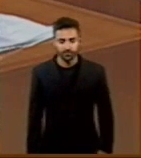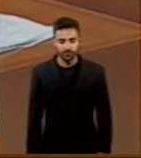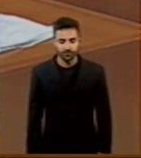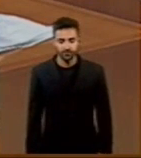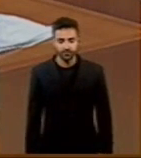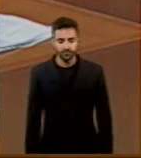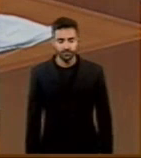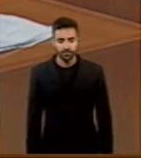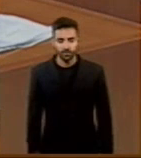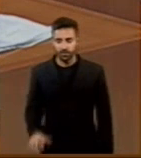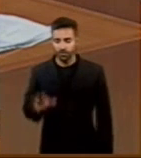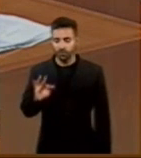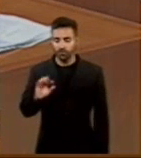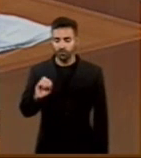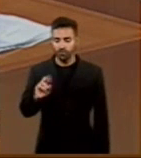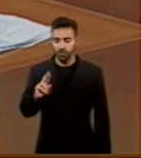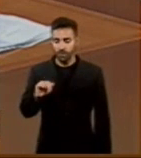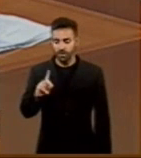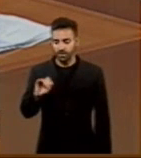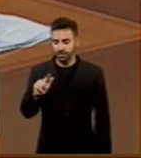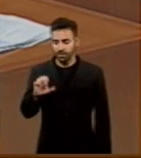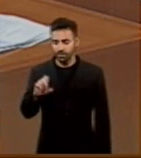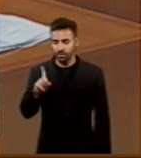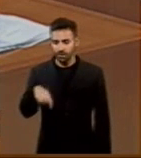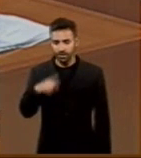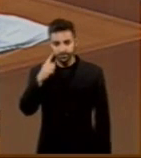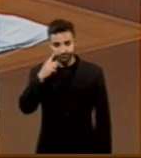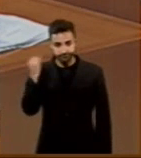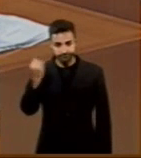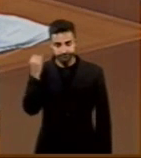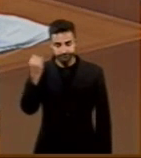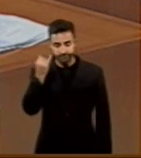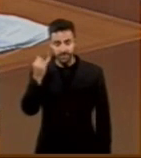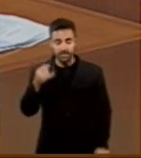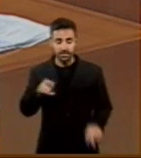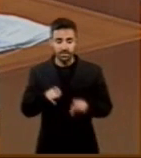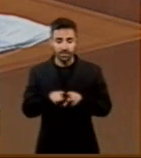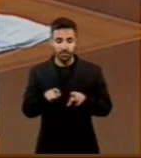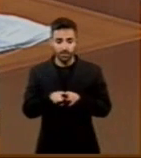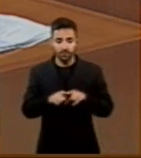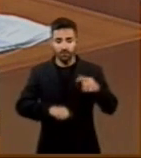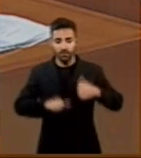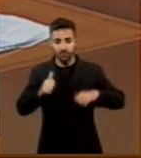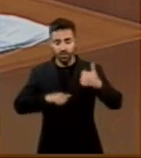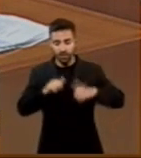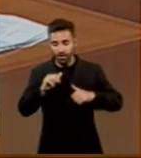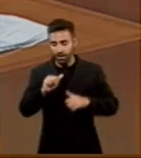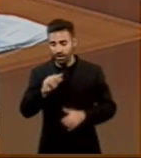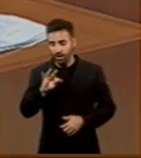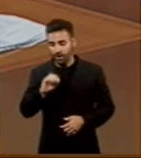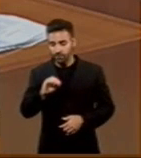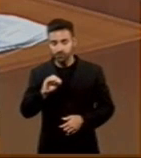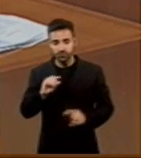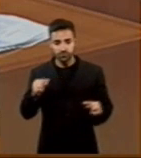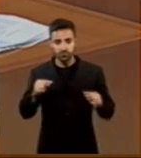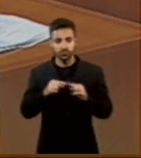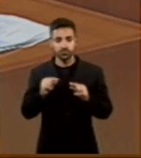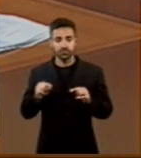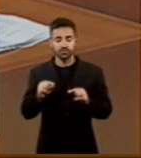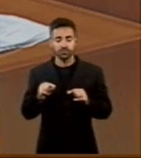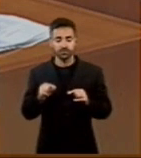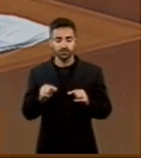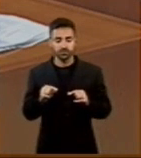A formalidade é essencial e a avalia do ato consubstanciado assim no